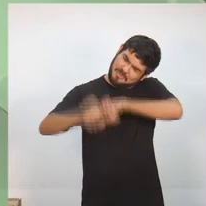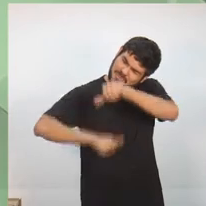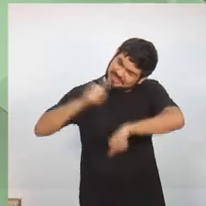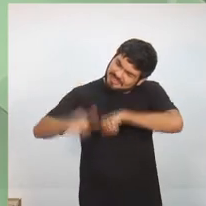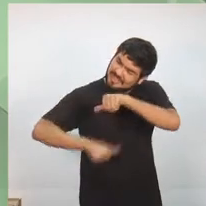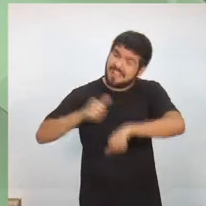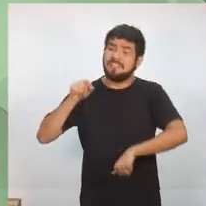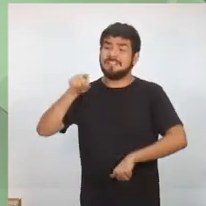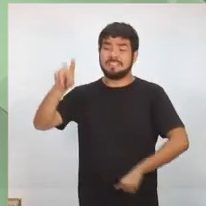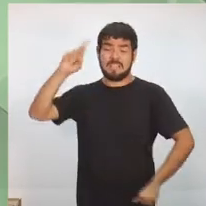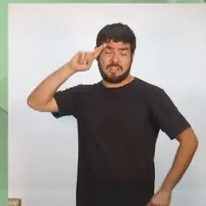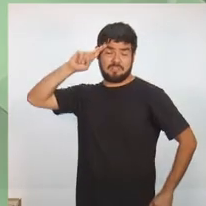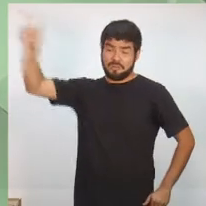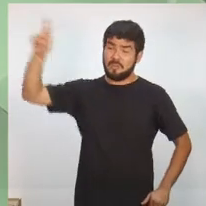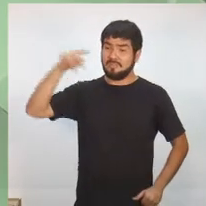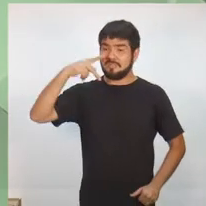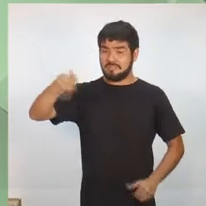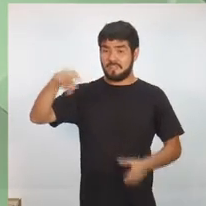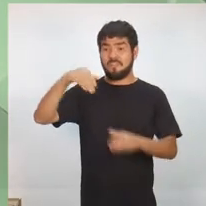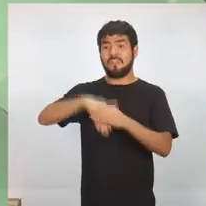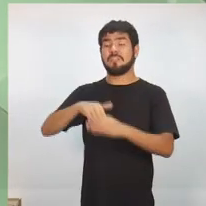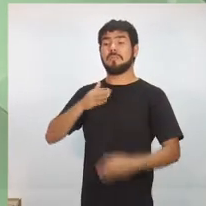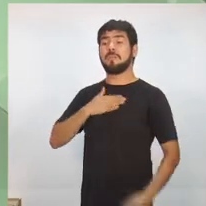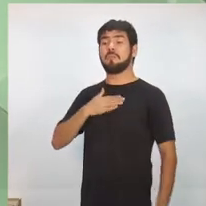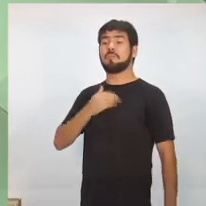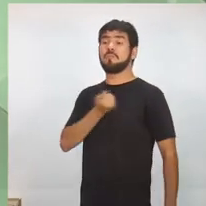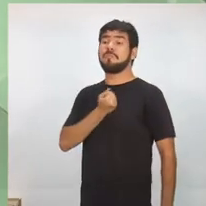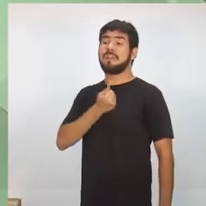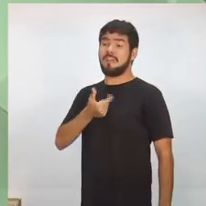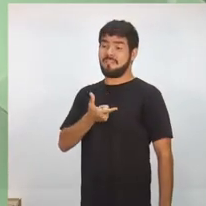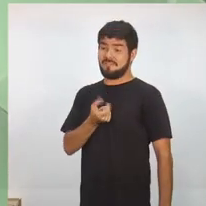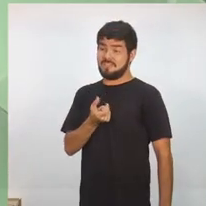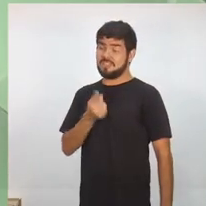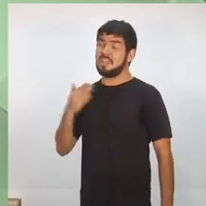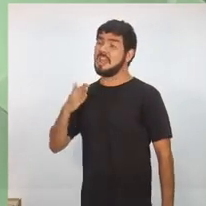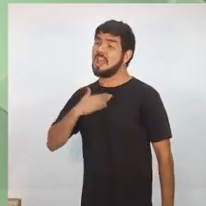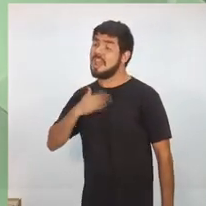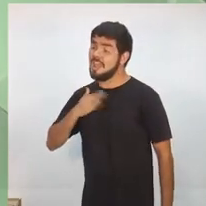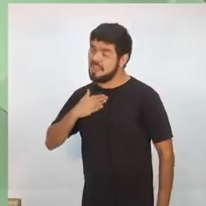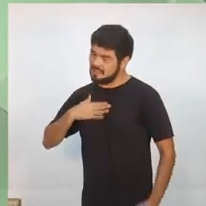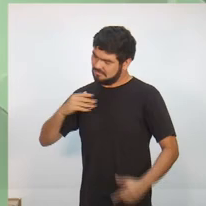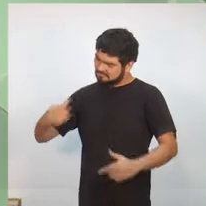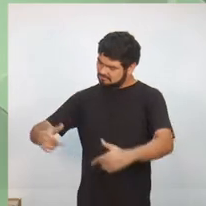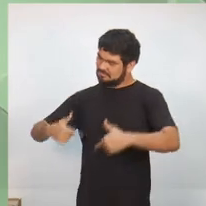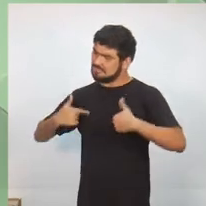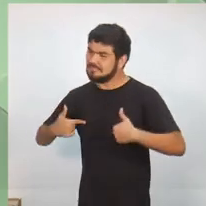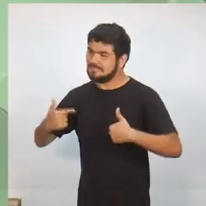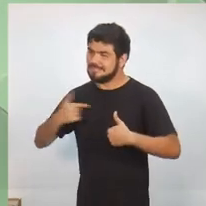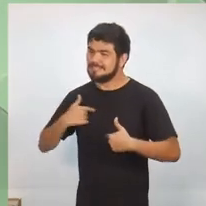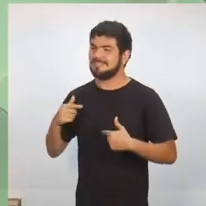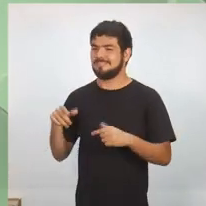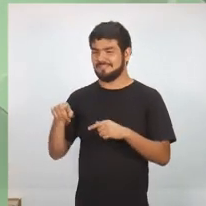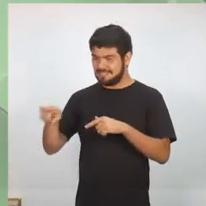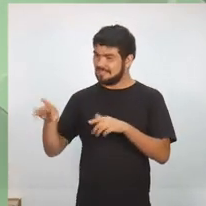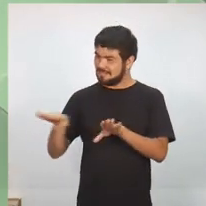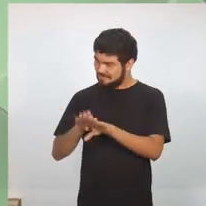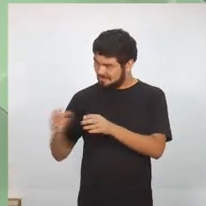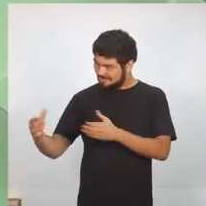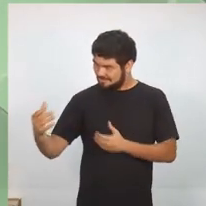dono do seu voto. Meu número é 20. A bronca é comigo. Eu quero saber se é com você também.